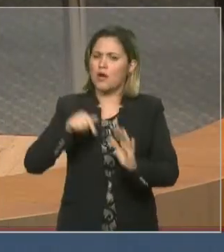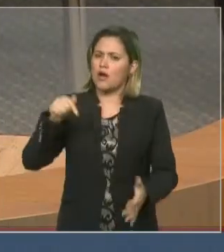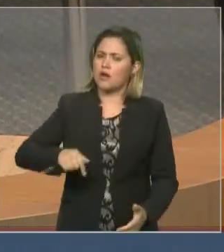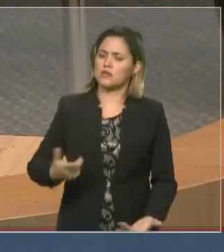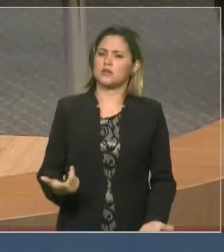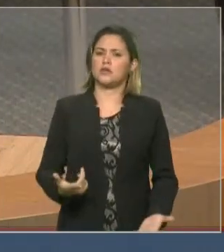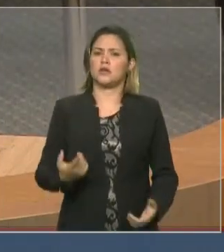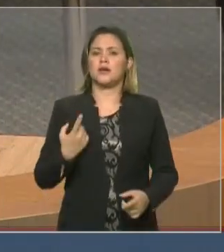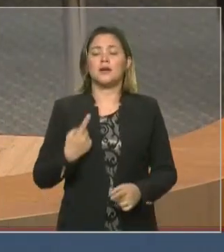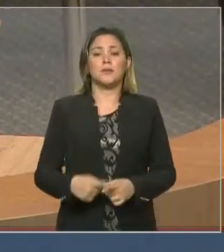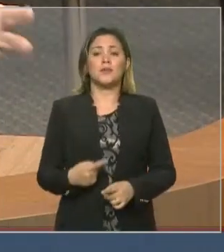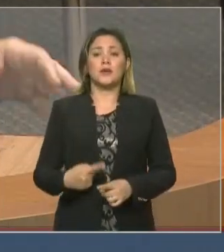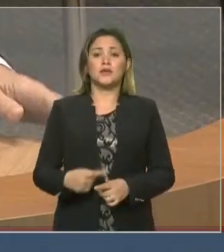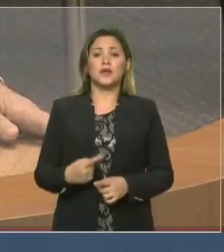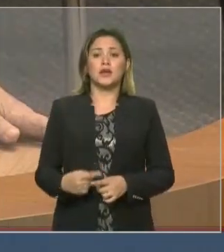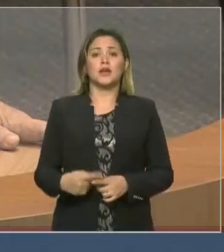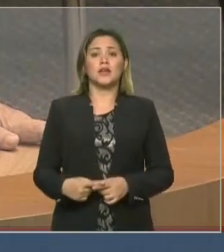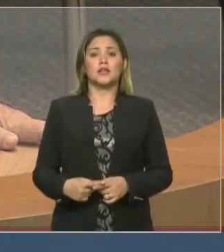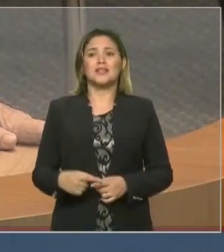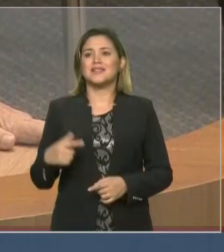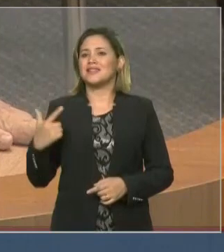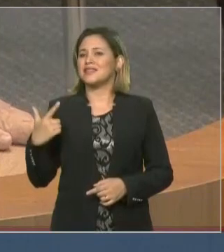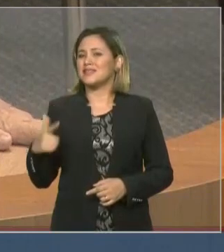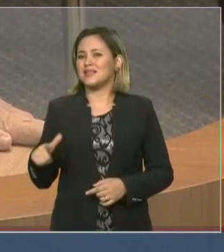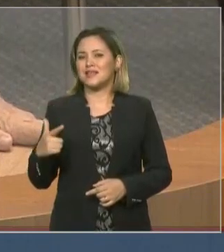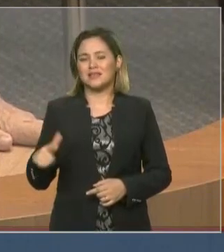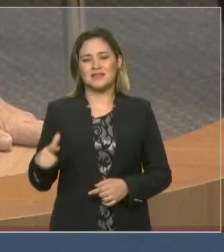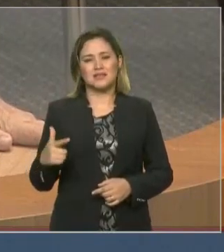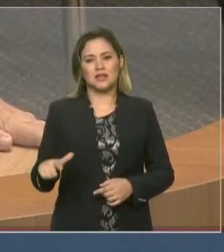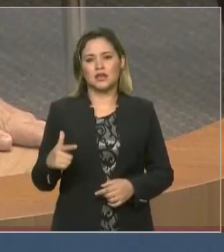preparado para aquele impacto